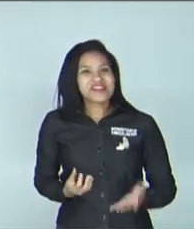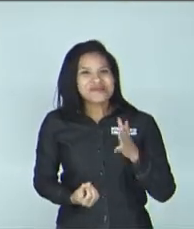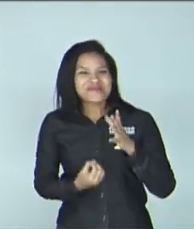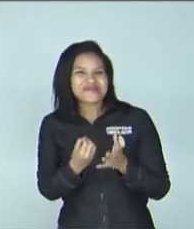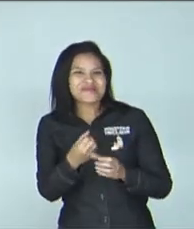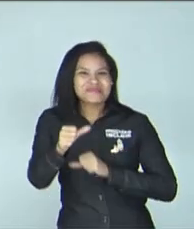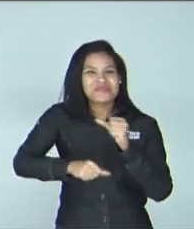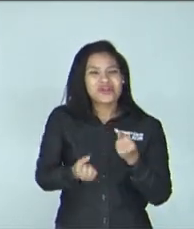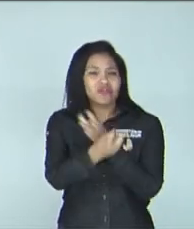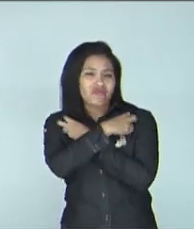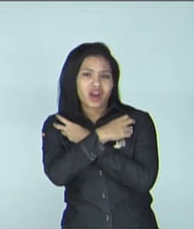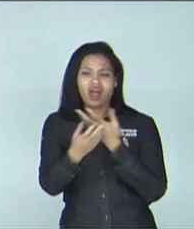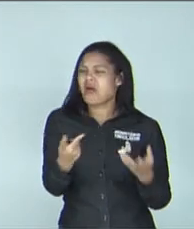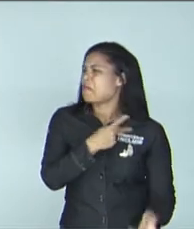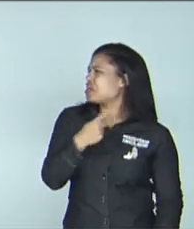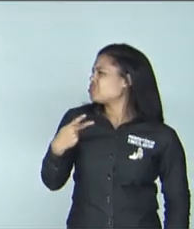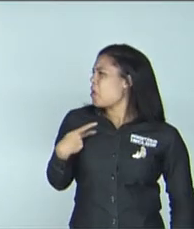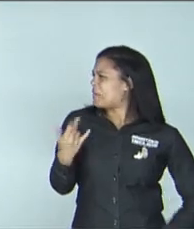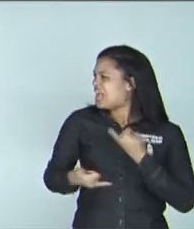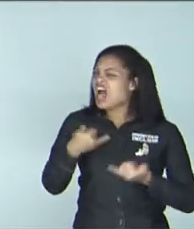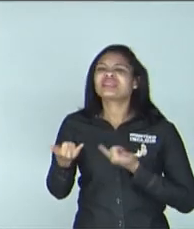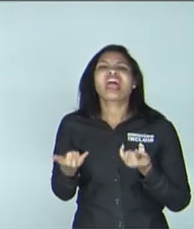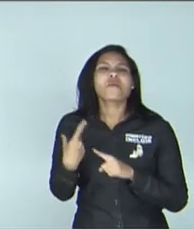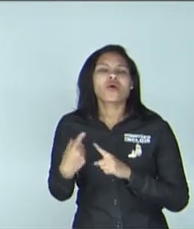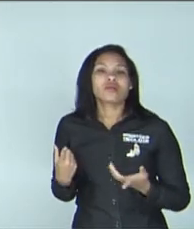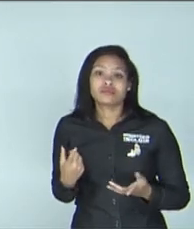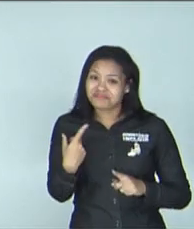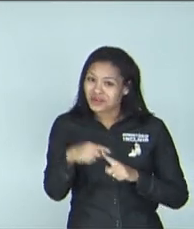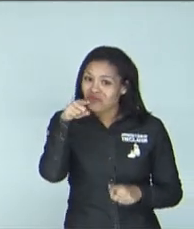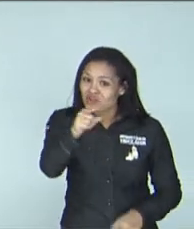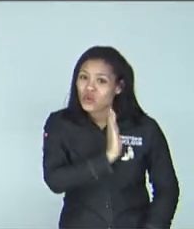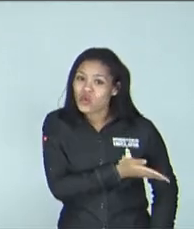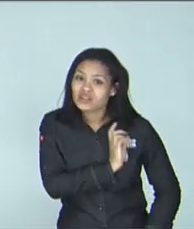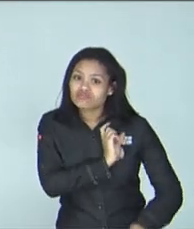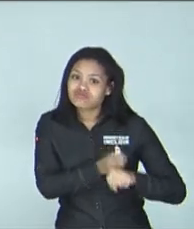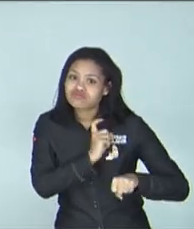só tá fazendo essa ironia porque você também continua com coração duro